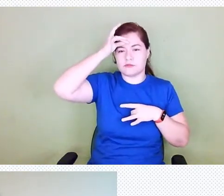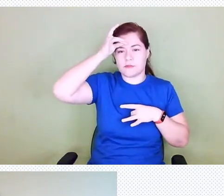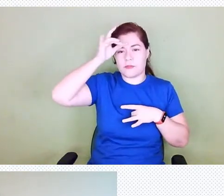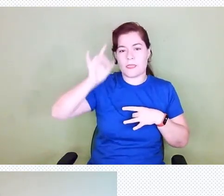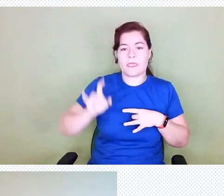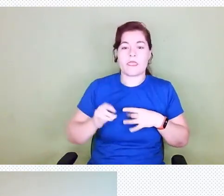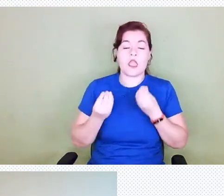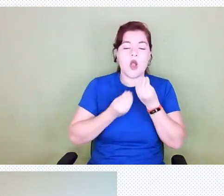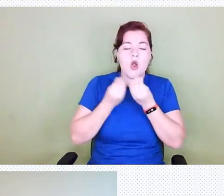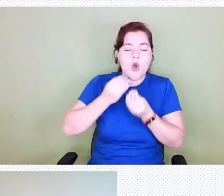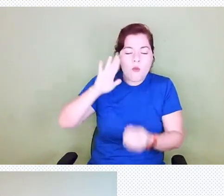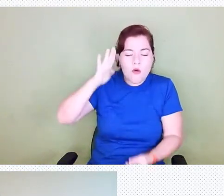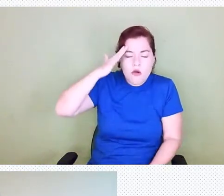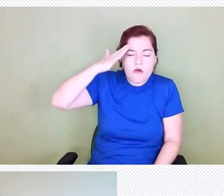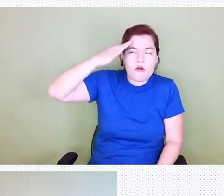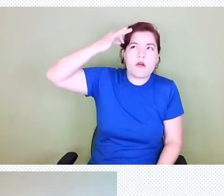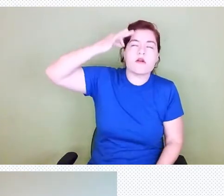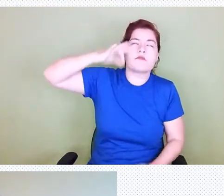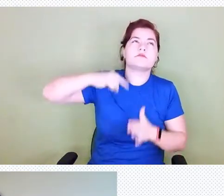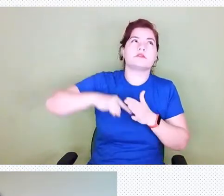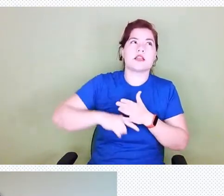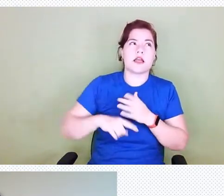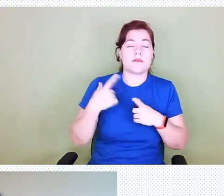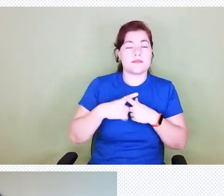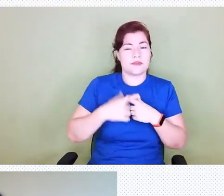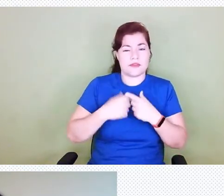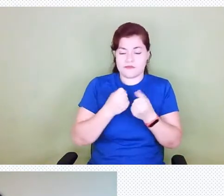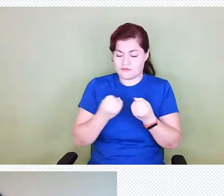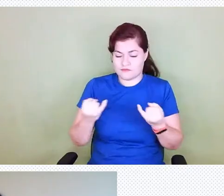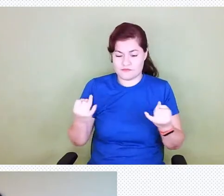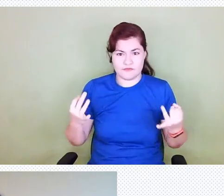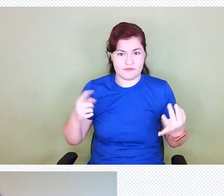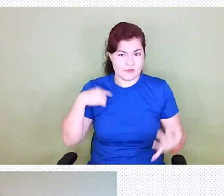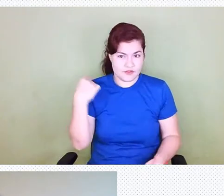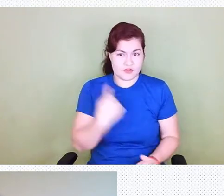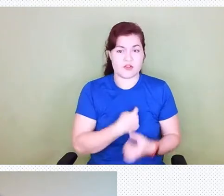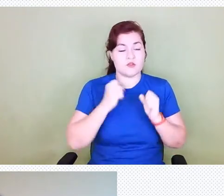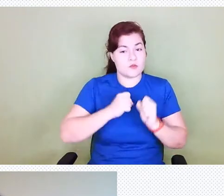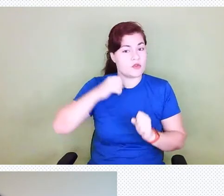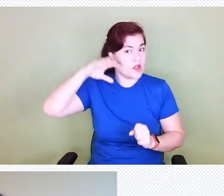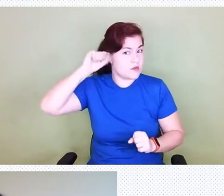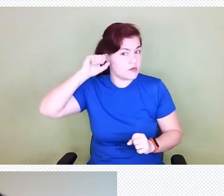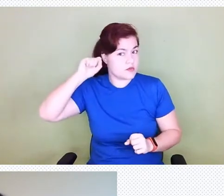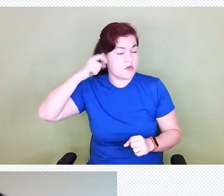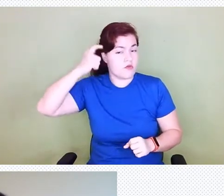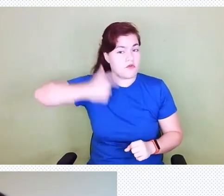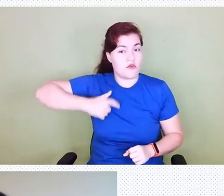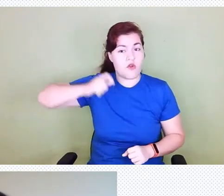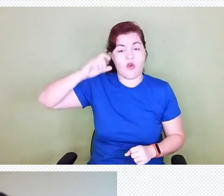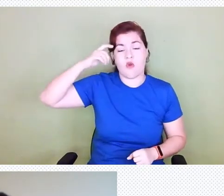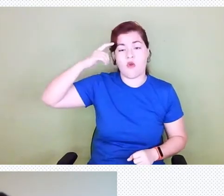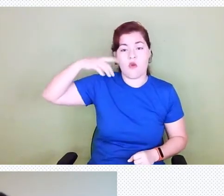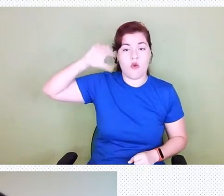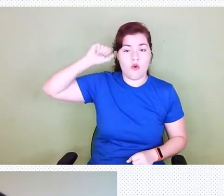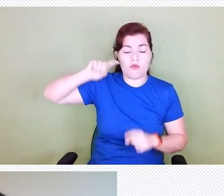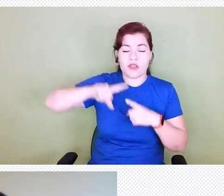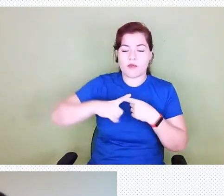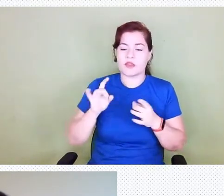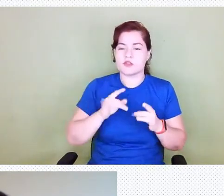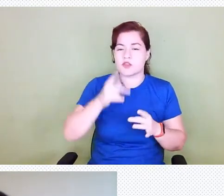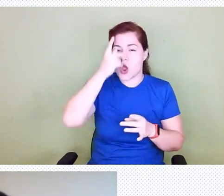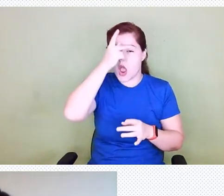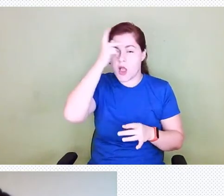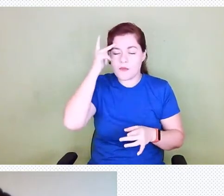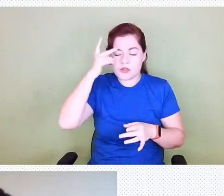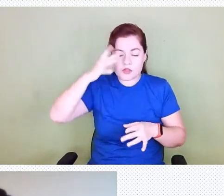ouvida e entendida. Porque muitos de nós podemos escutar, mas apenas aqueles que a ouvem e